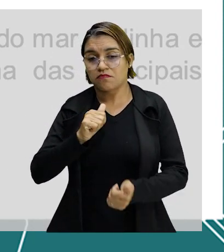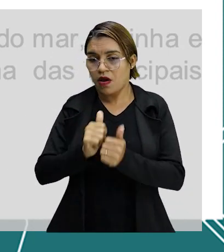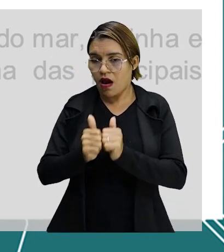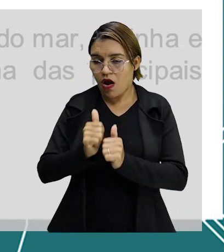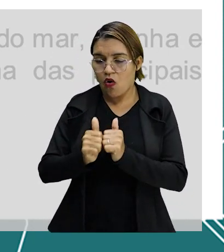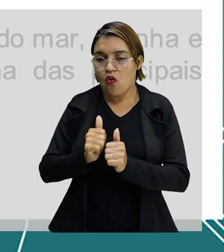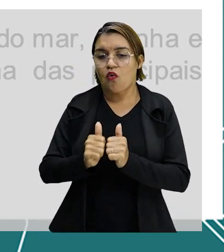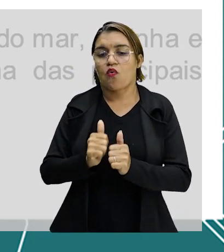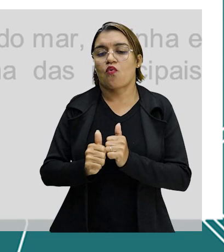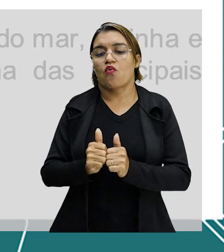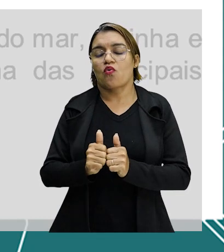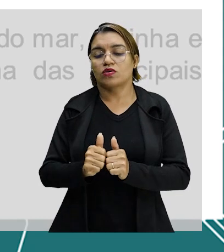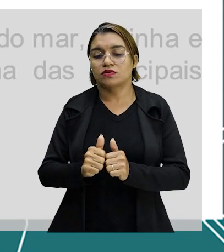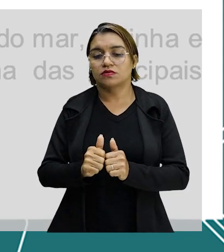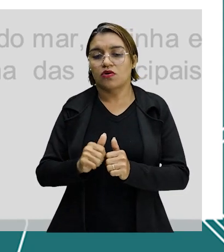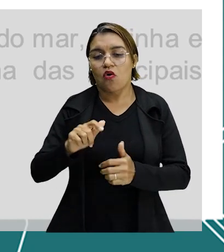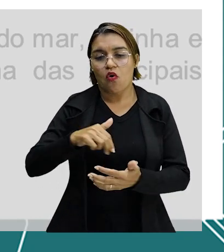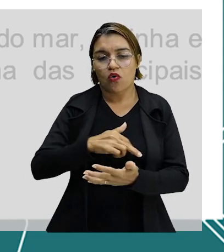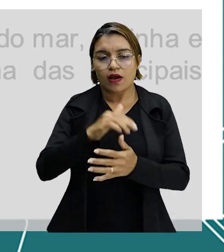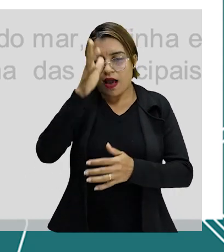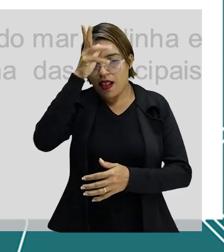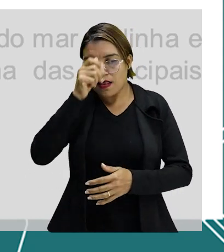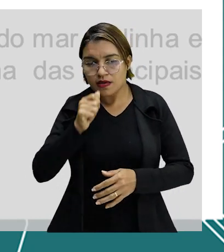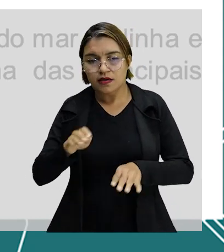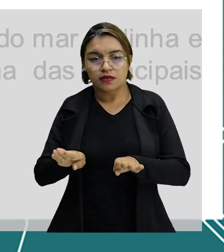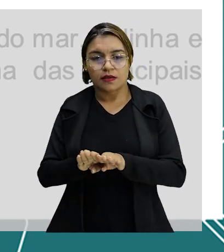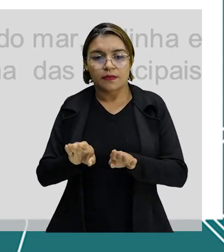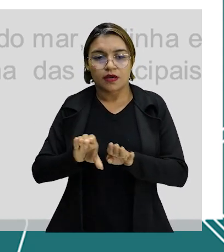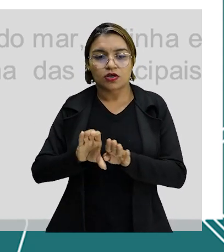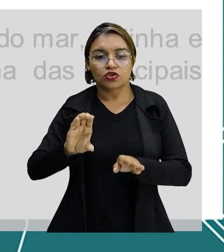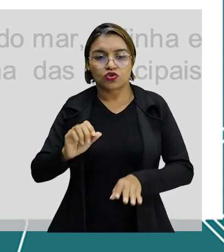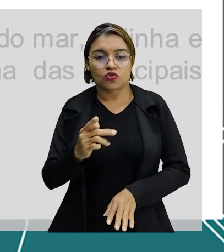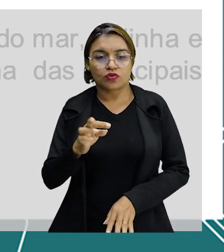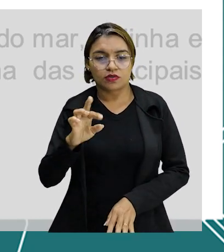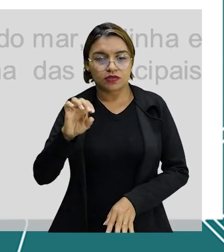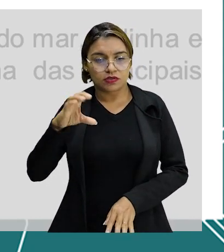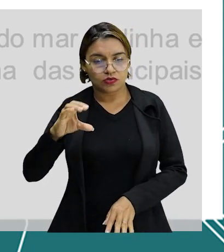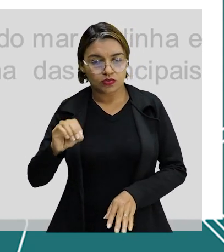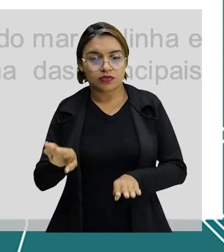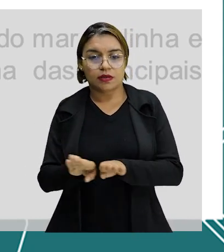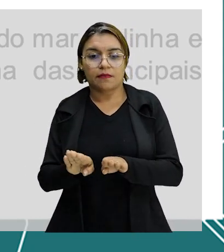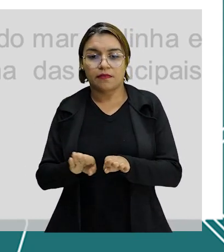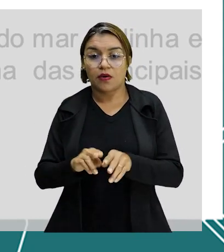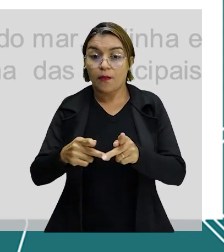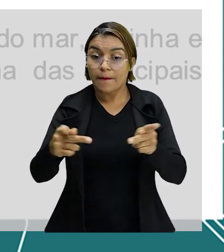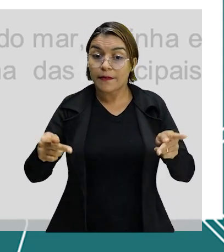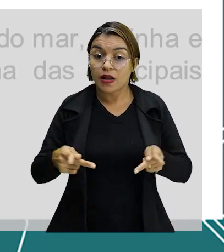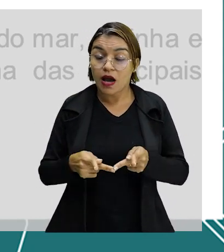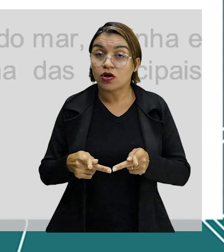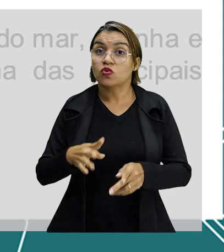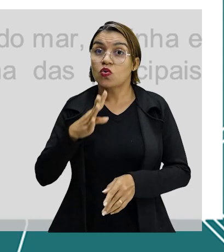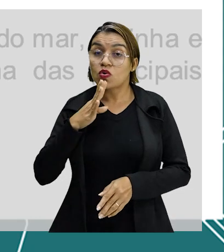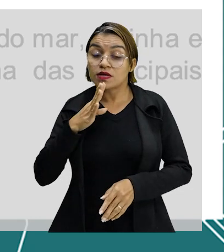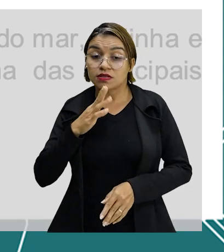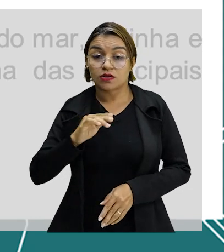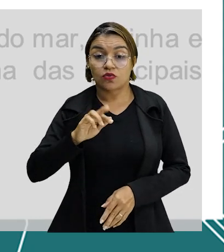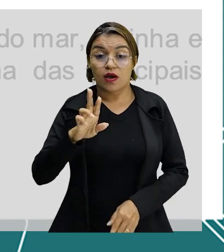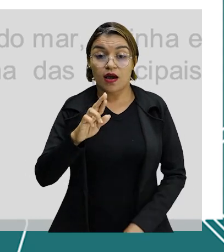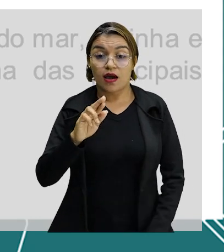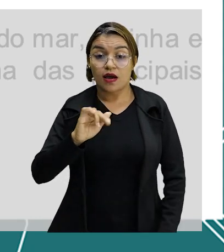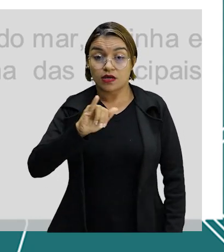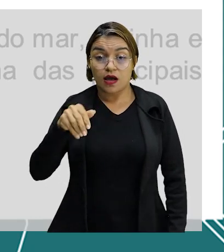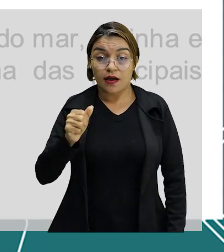frutos do mar, galinha e chouriço é o prato mais conhecido e o jamón, que é presunto, uma